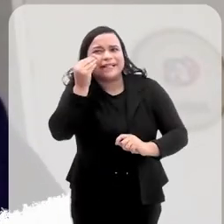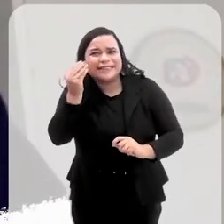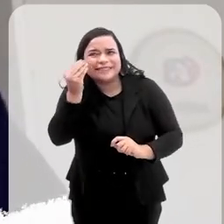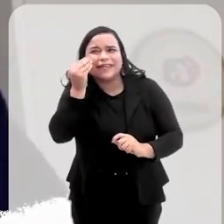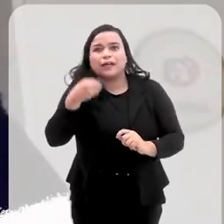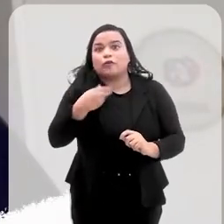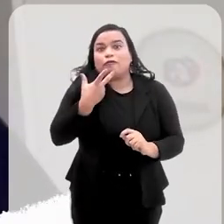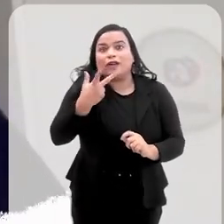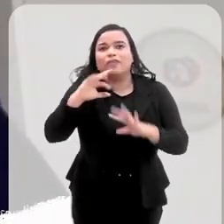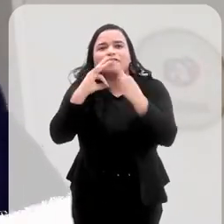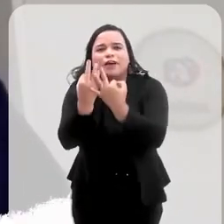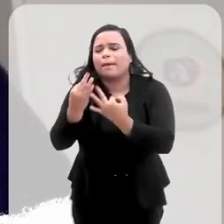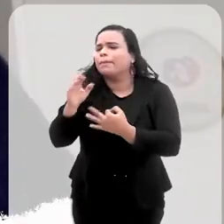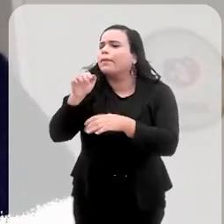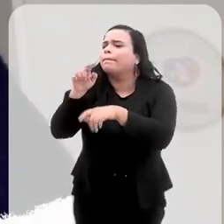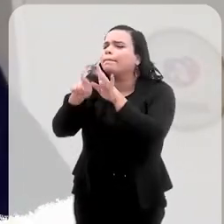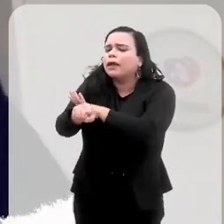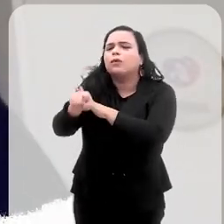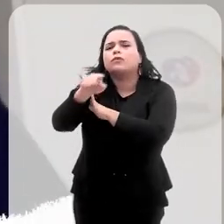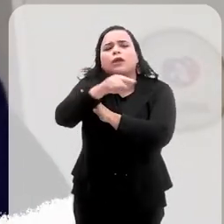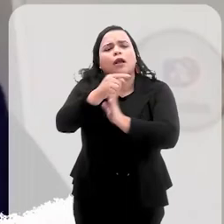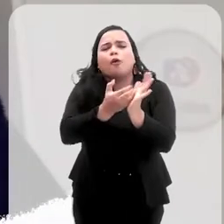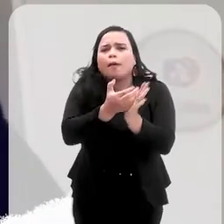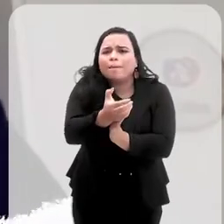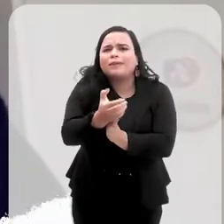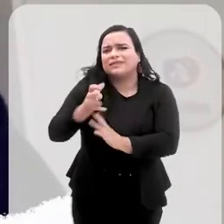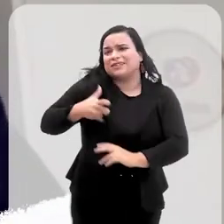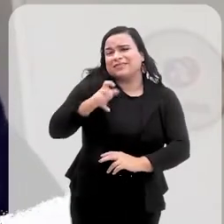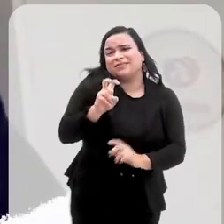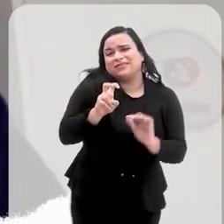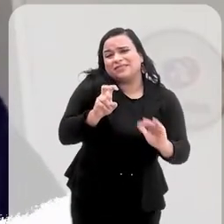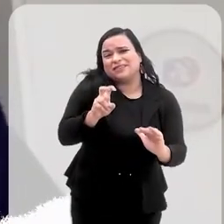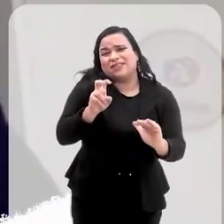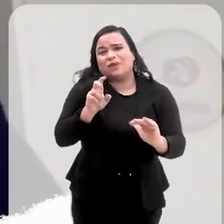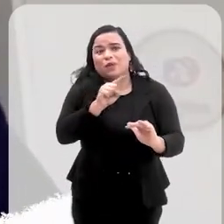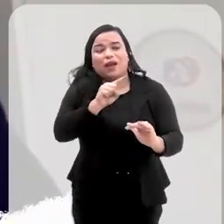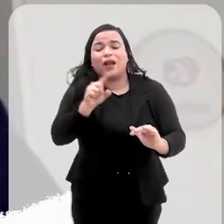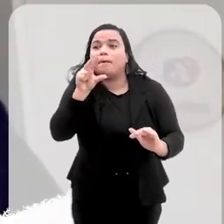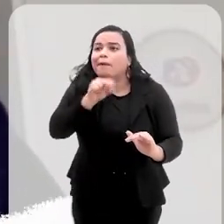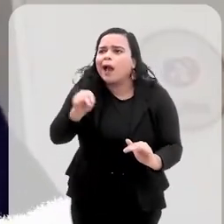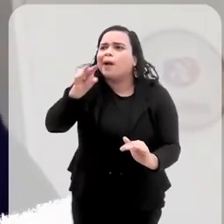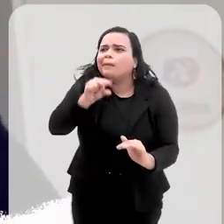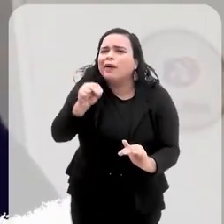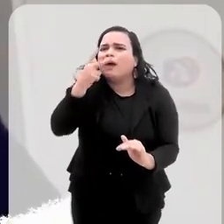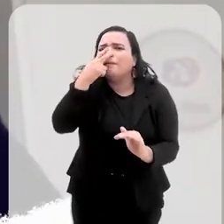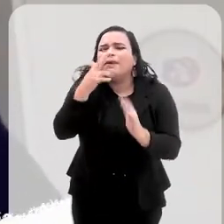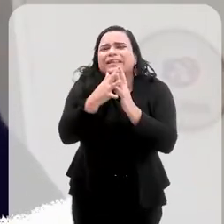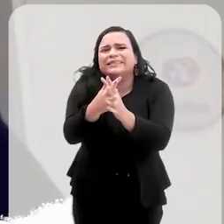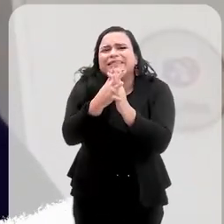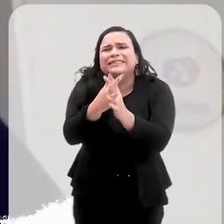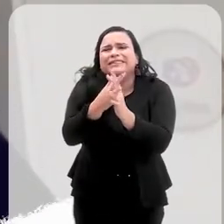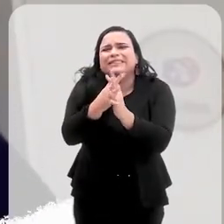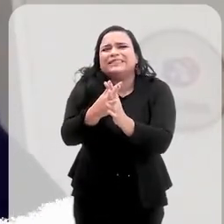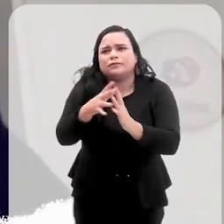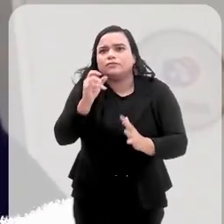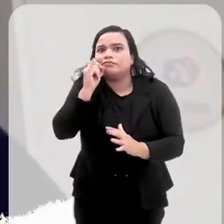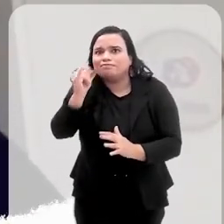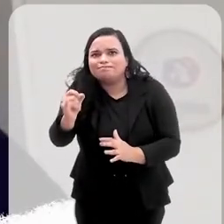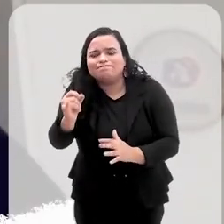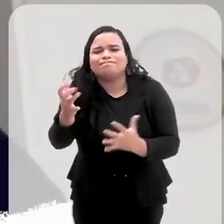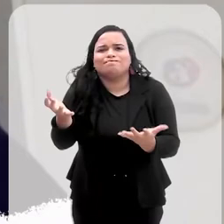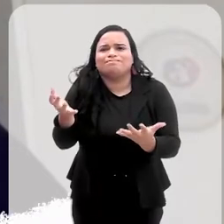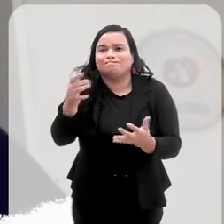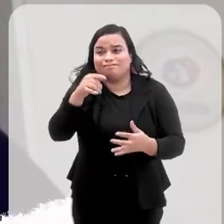falou: não, ele fala. Eu falei: mas a fala não está funcional. Bom, enfim, ele parou de falar aos 7 anos. E aí os